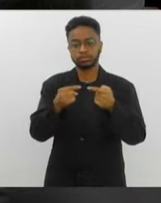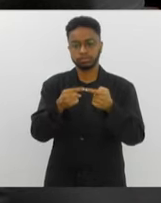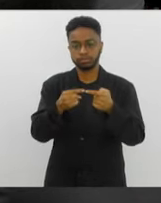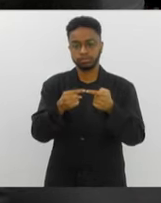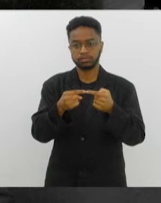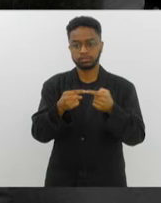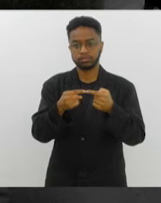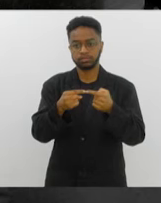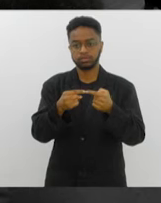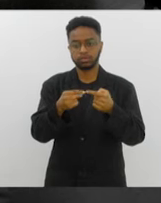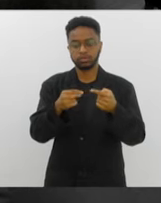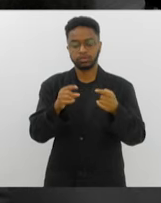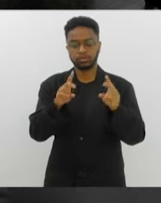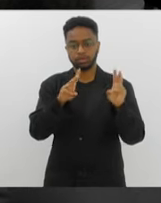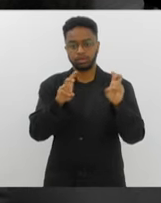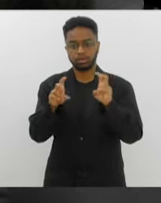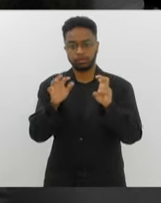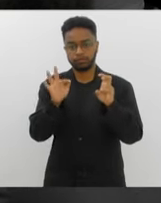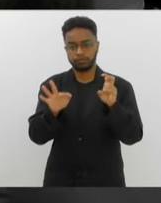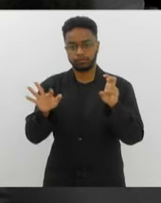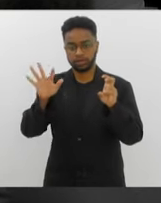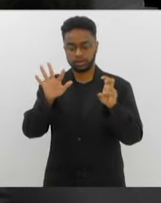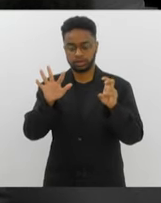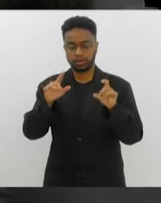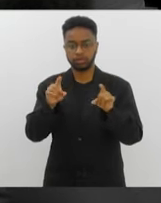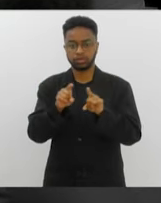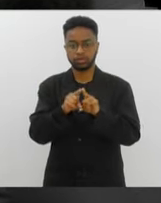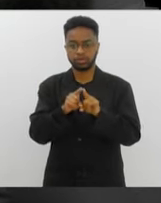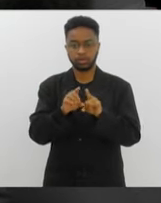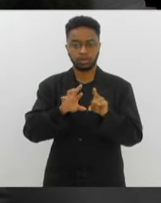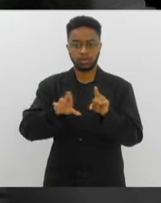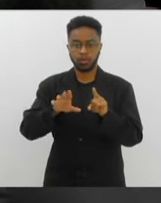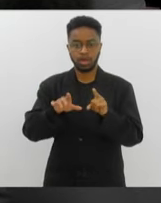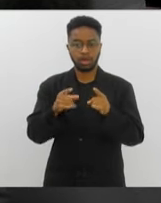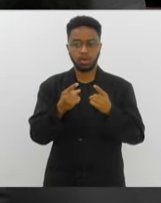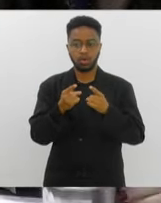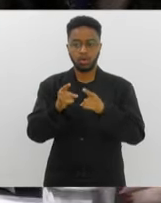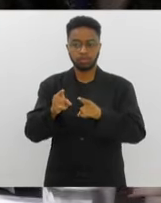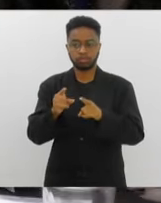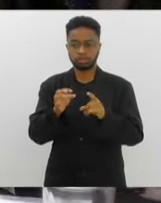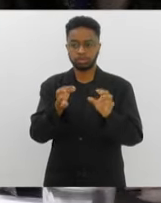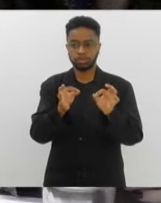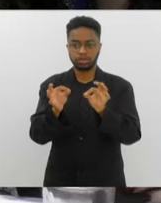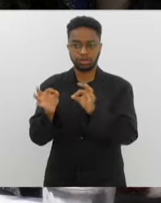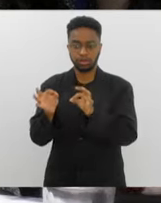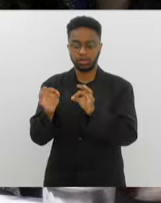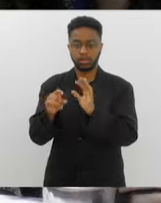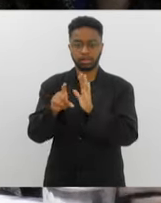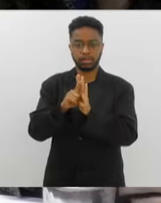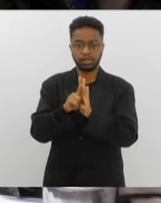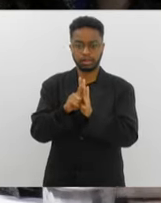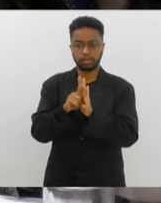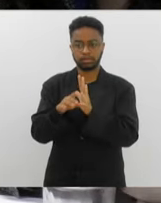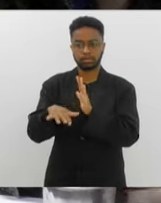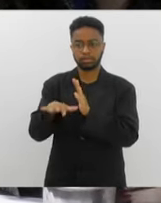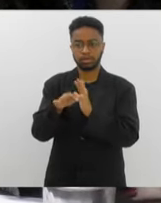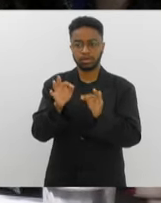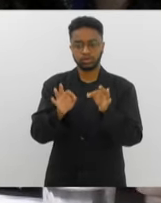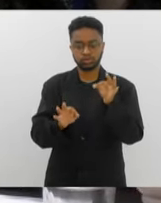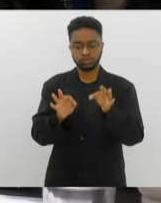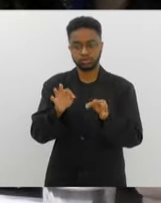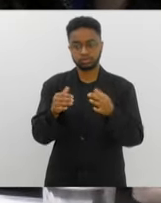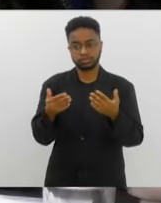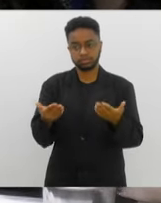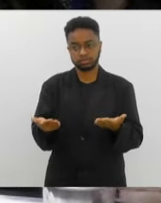previsão federal sobre o tema e não contraria qualquer dispositivo legal no nosso ordenamento jurídico. Então,